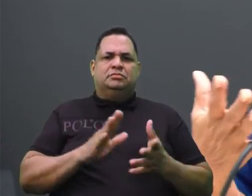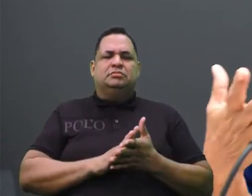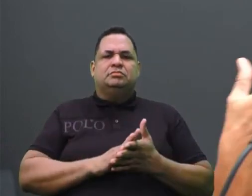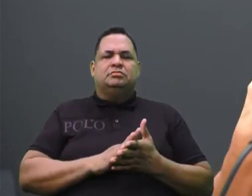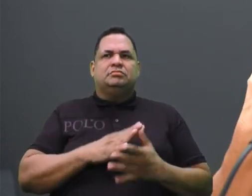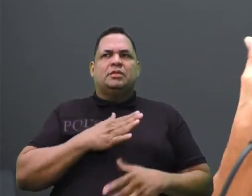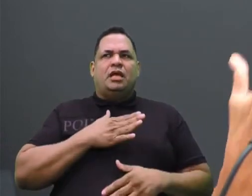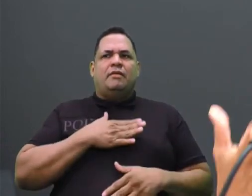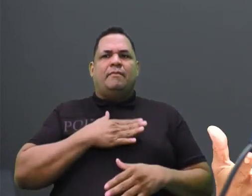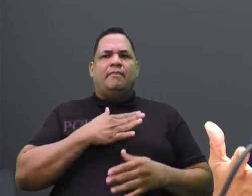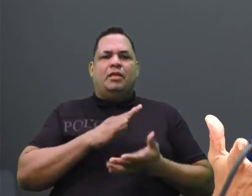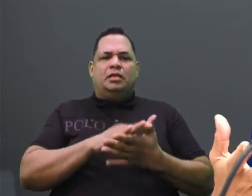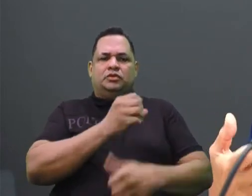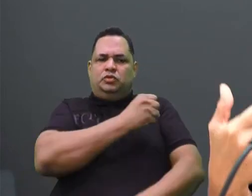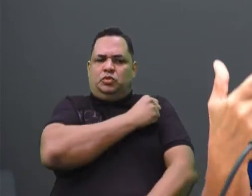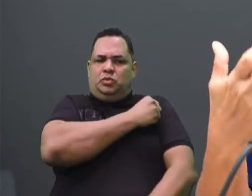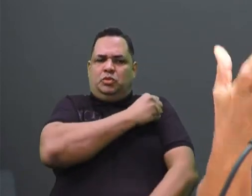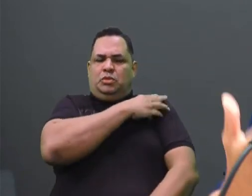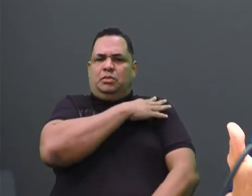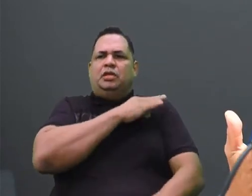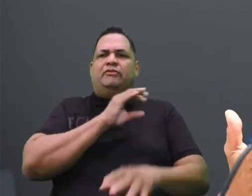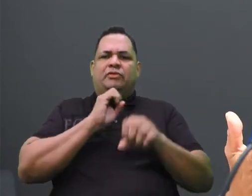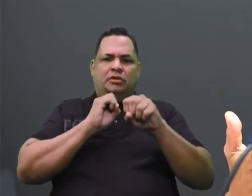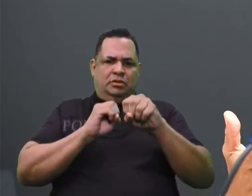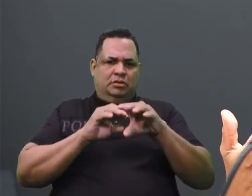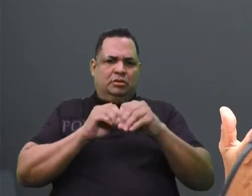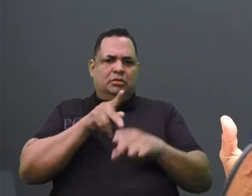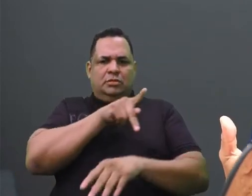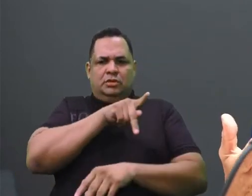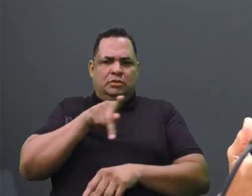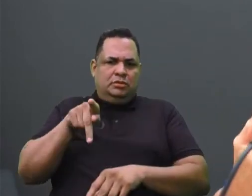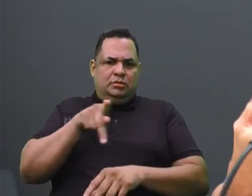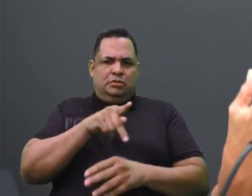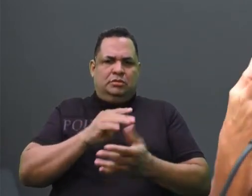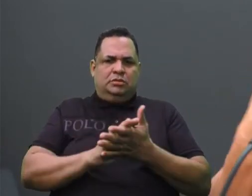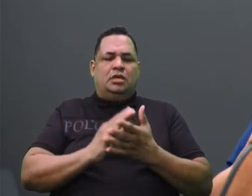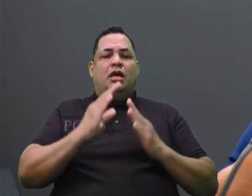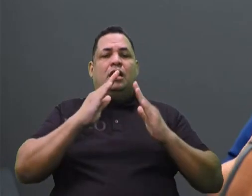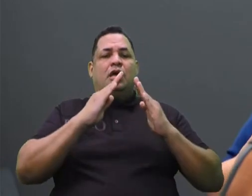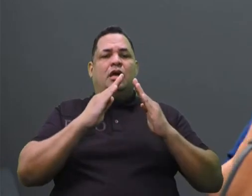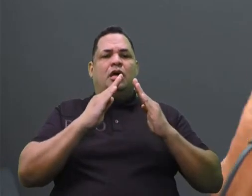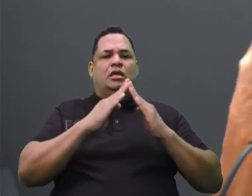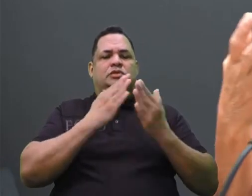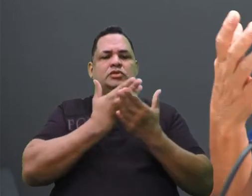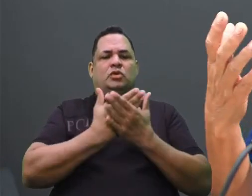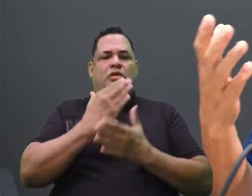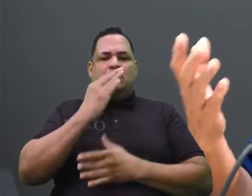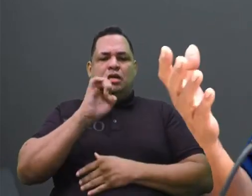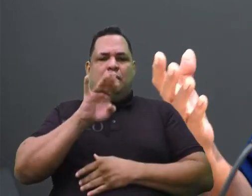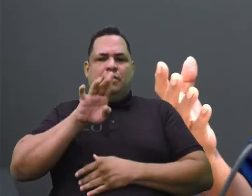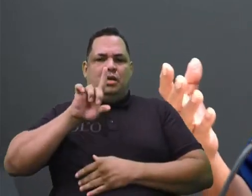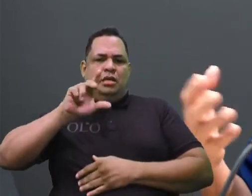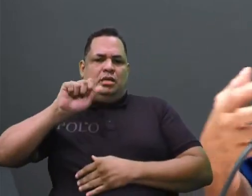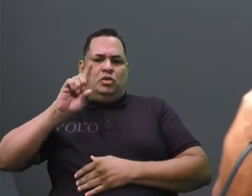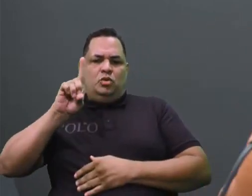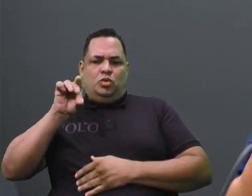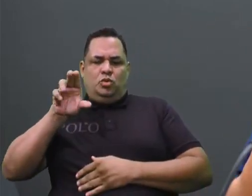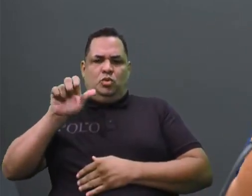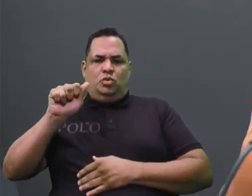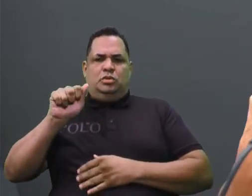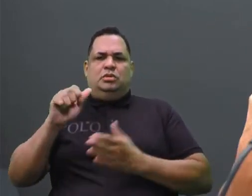ensino médio é magistério, fiz o magistério no Carmela Dutra, e embora tenha sido fabuloso